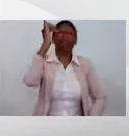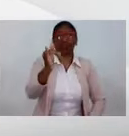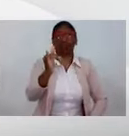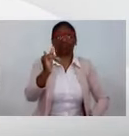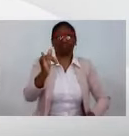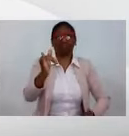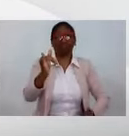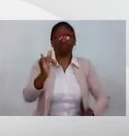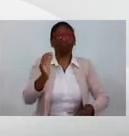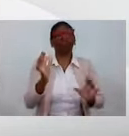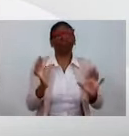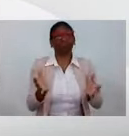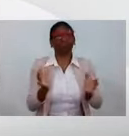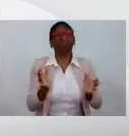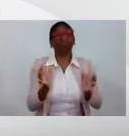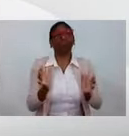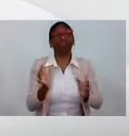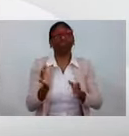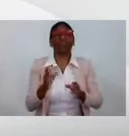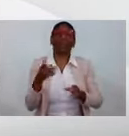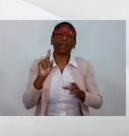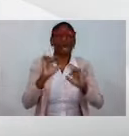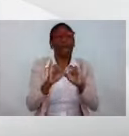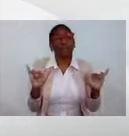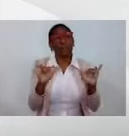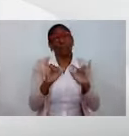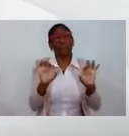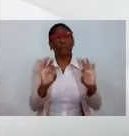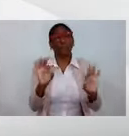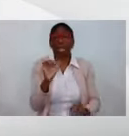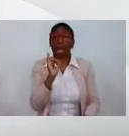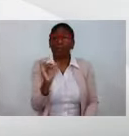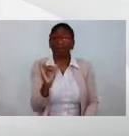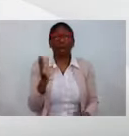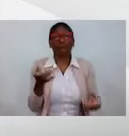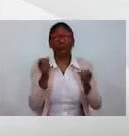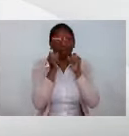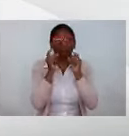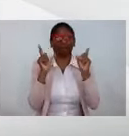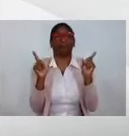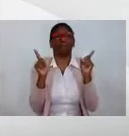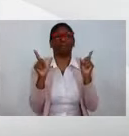Nós estamos passando aí da situação dos avisos para alertas.